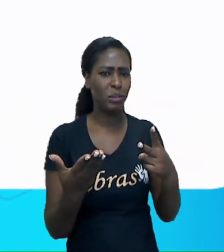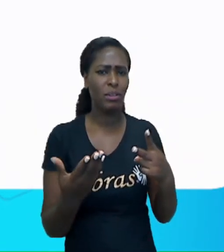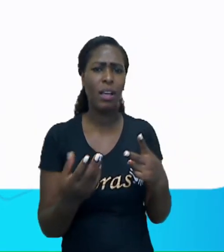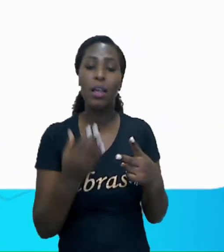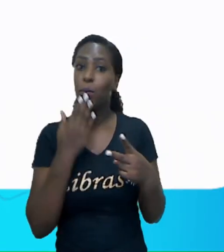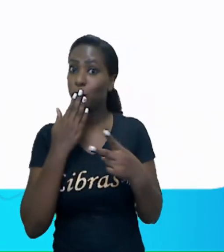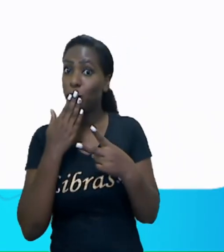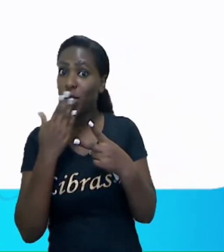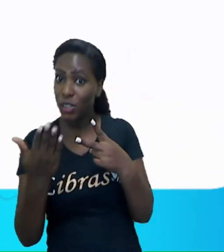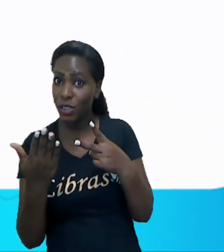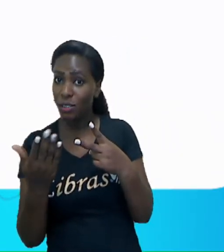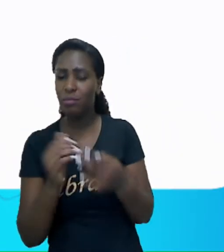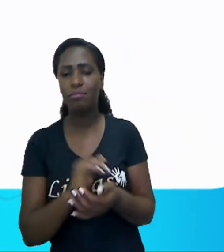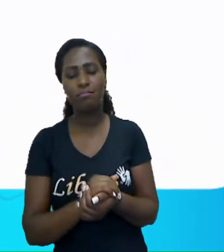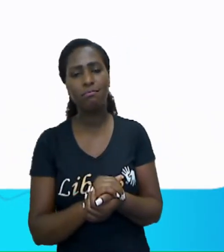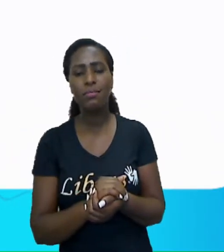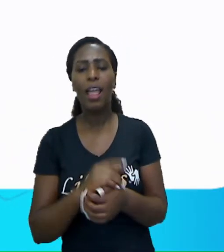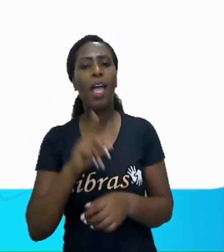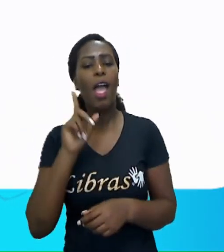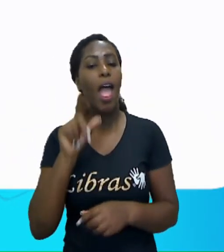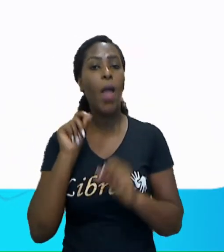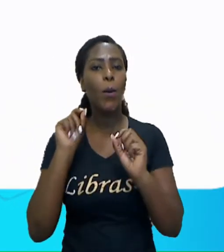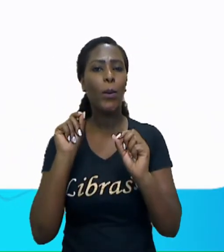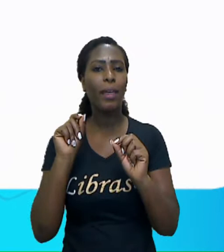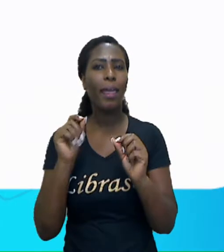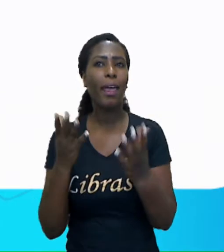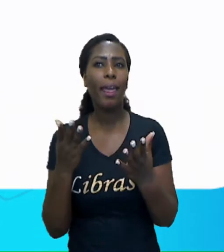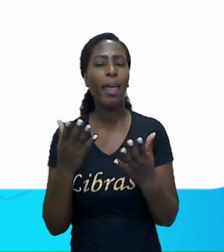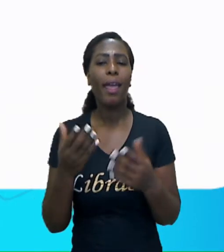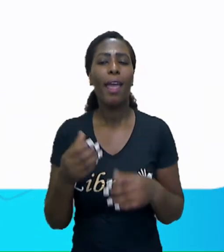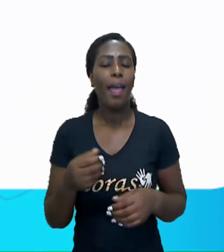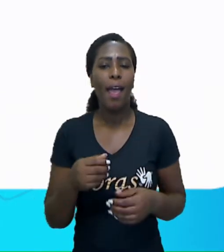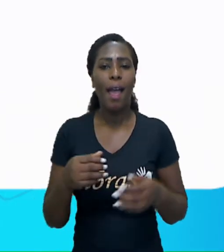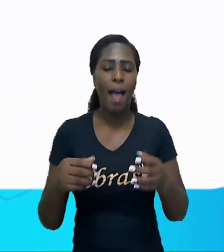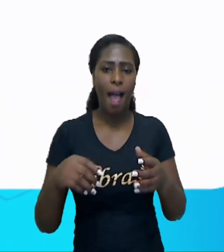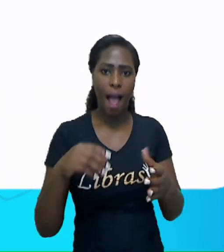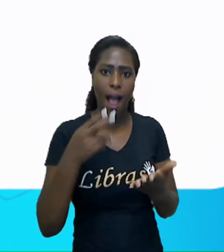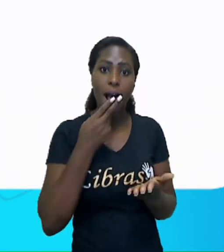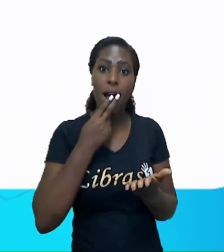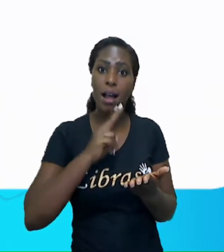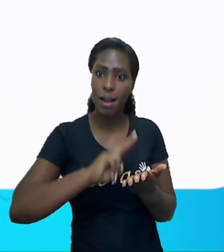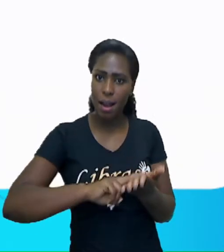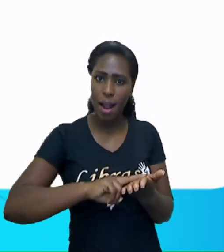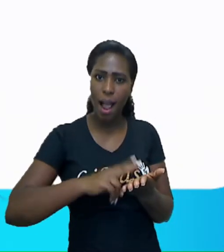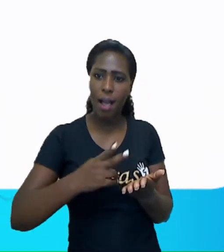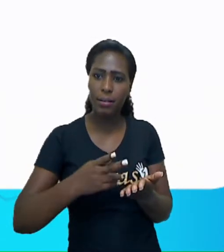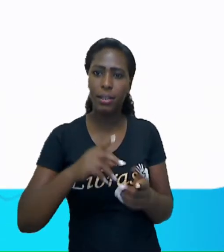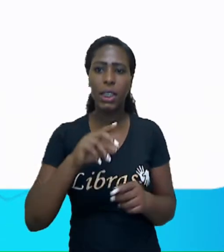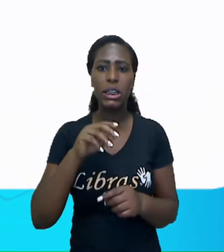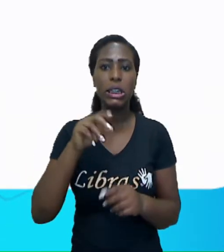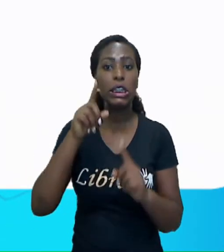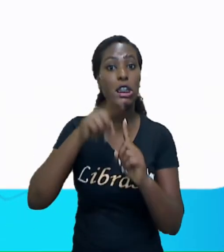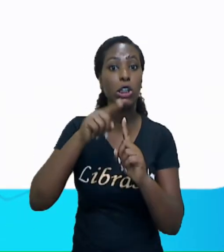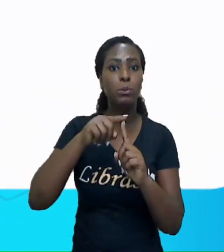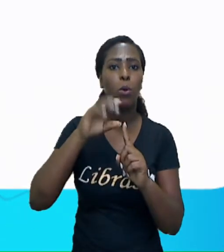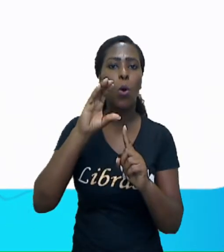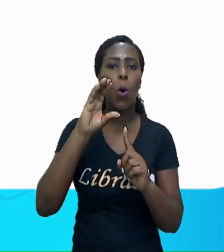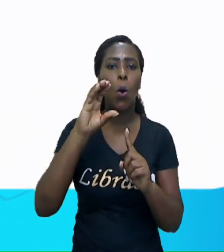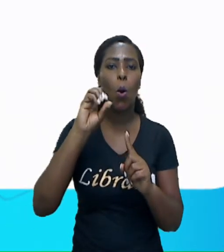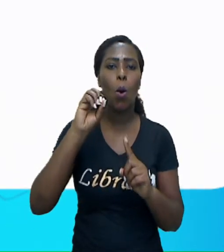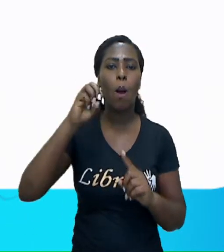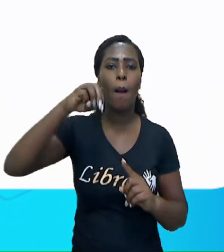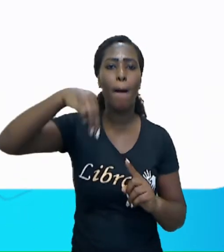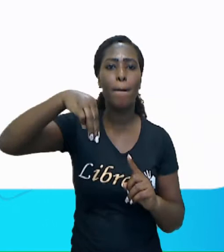cartas comerciais. Isso. E ela deve possuir alguns detalhes que